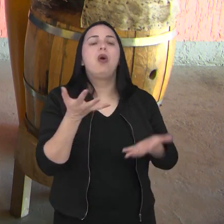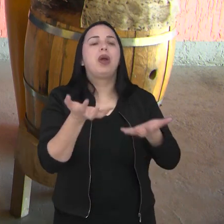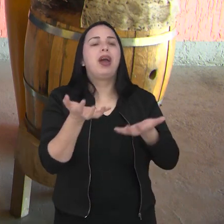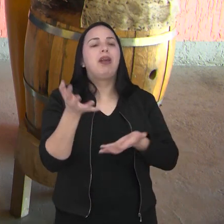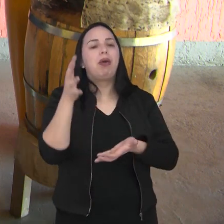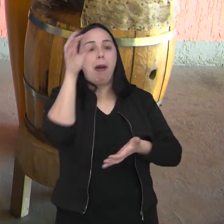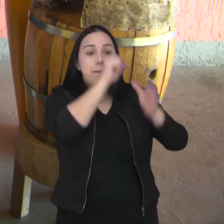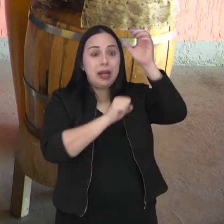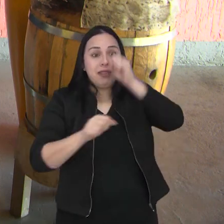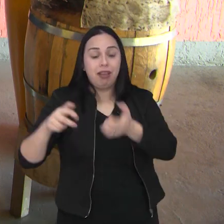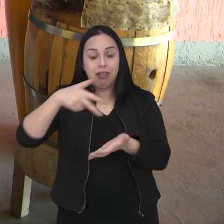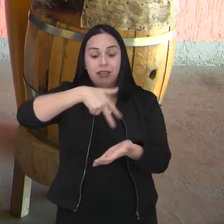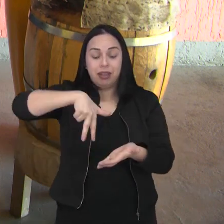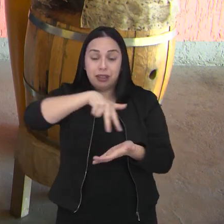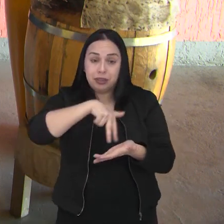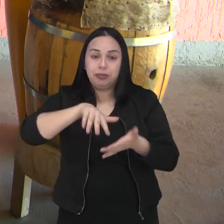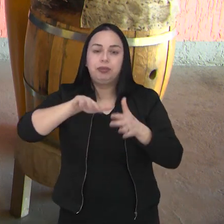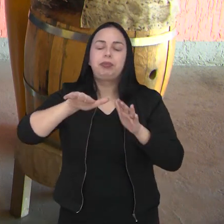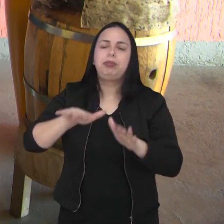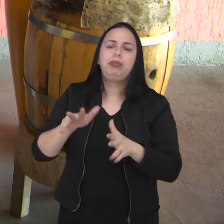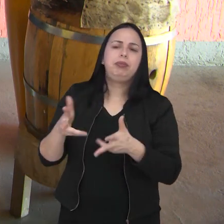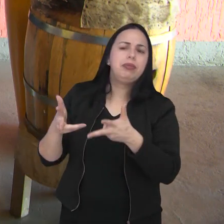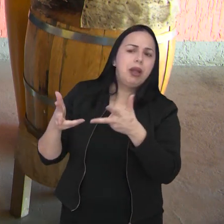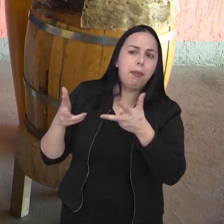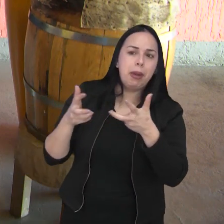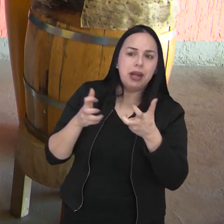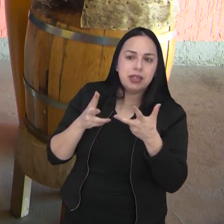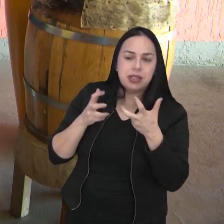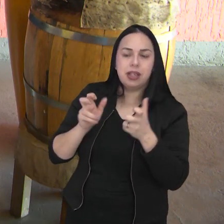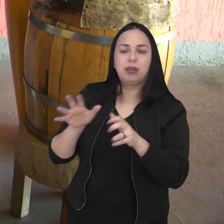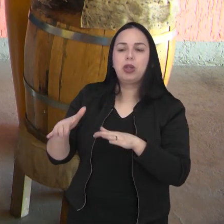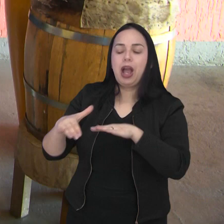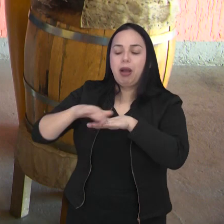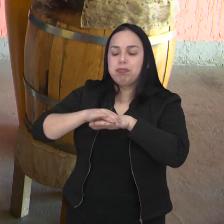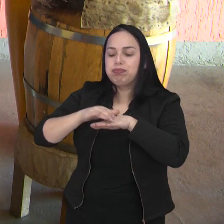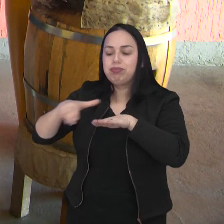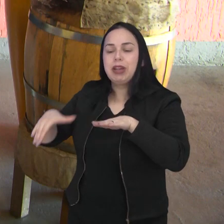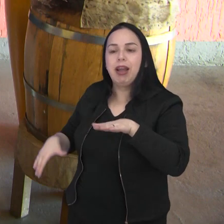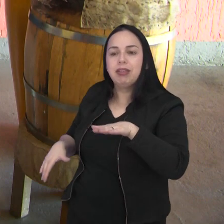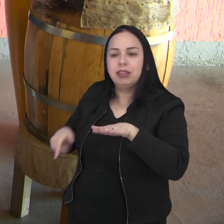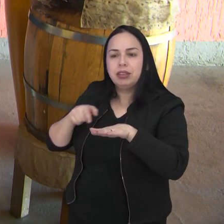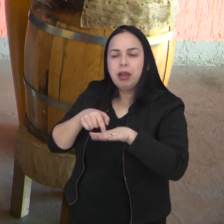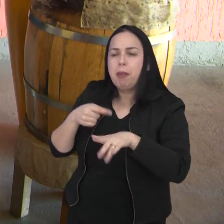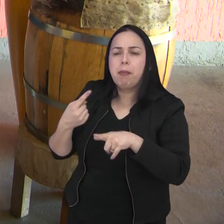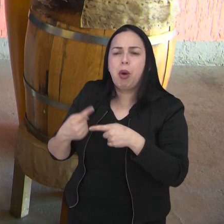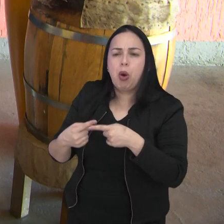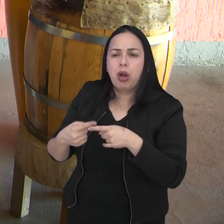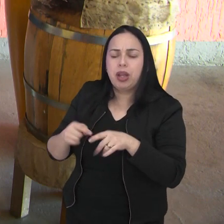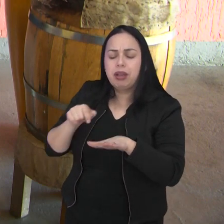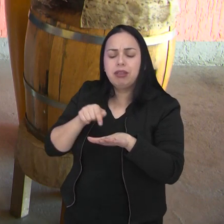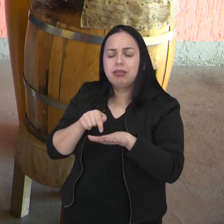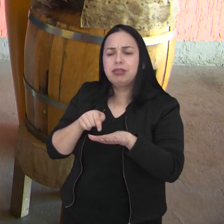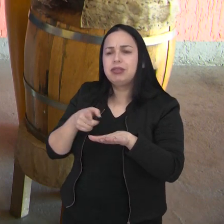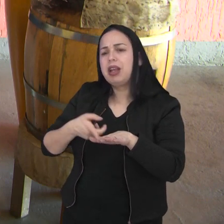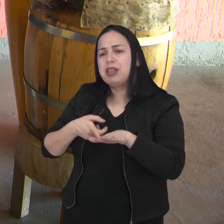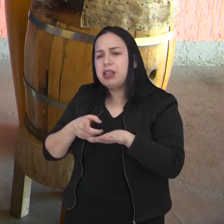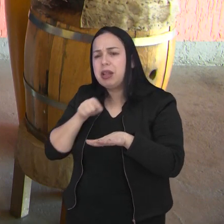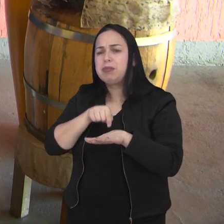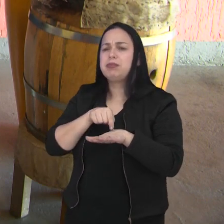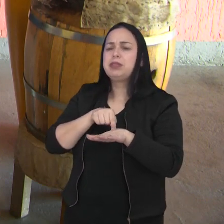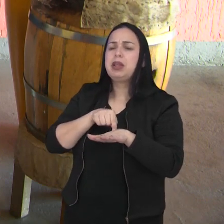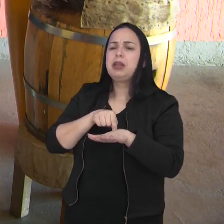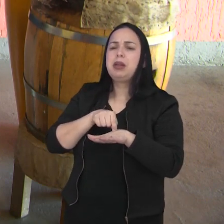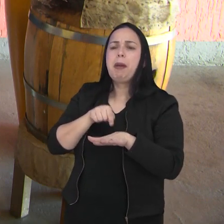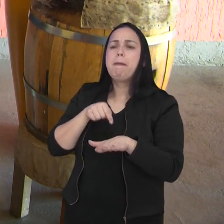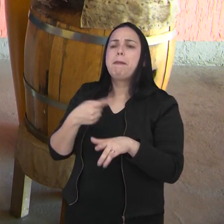final do programa eu vou aprender. Mas eu percebo que vocês dançam descalço. Tem alguma característica?